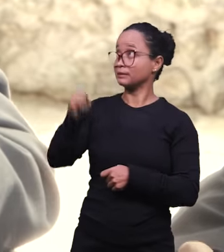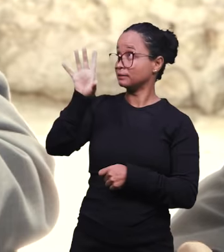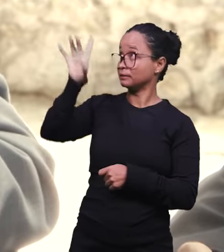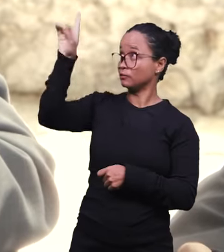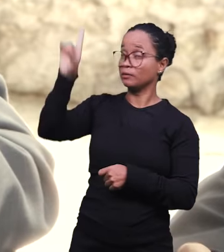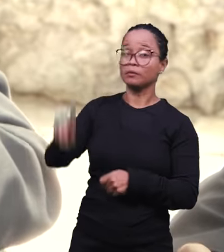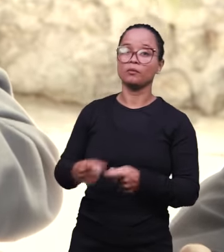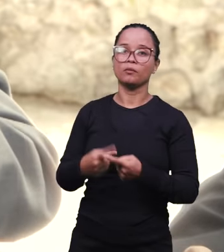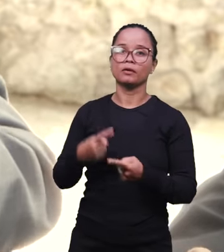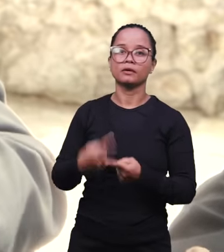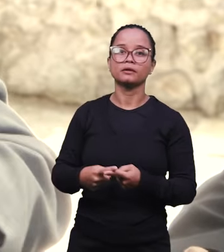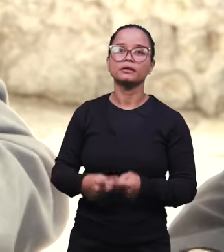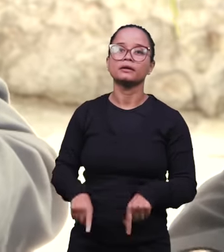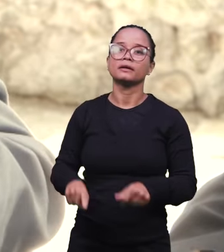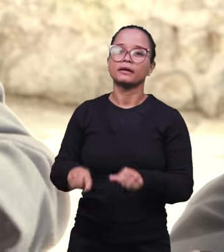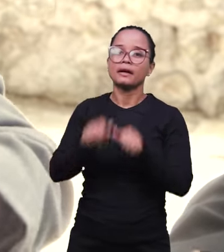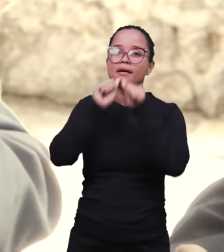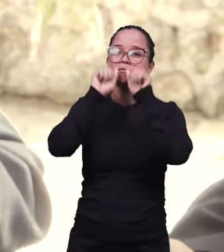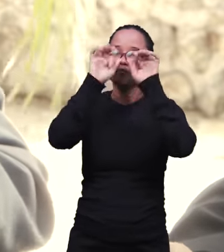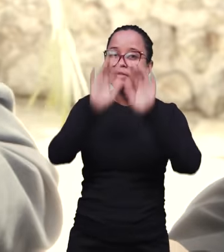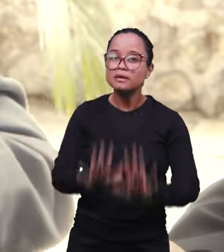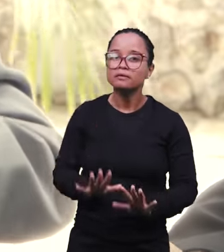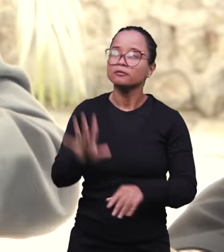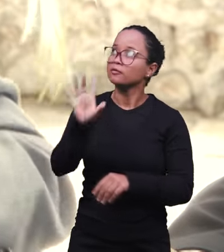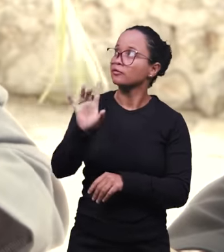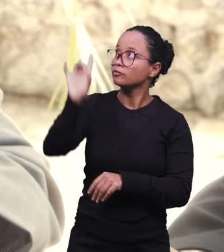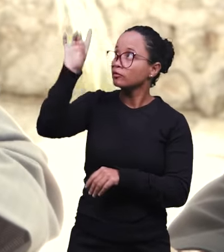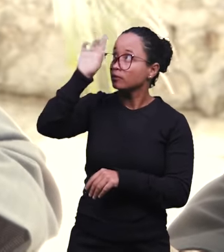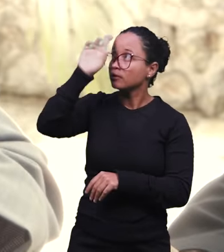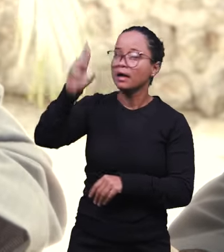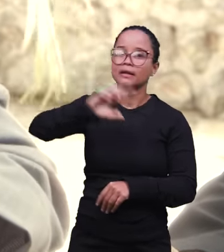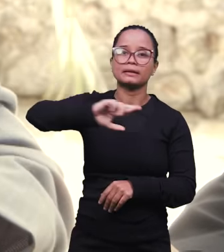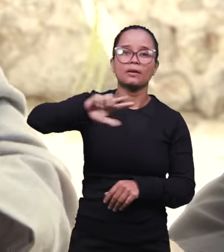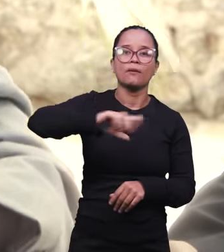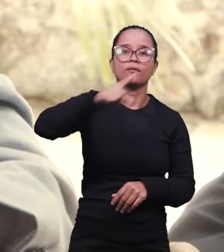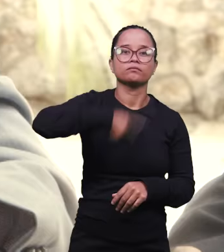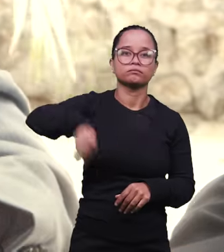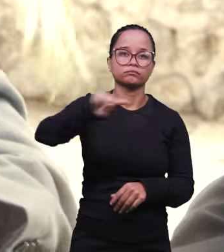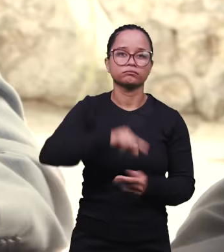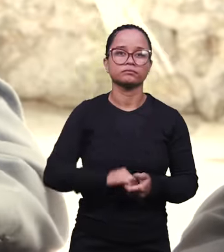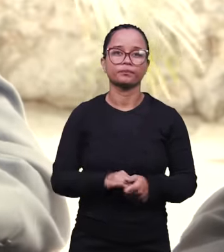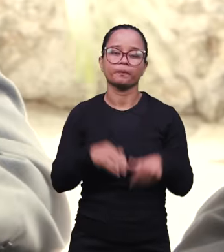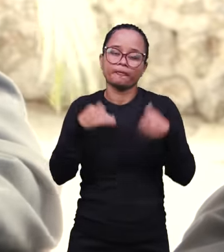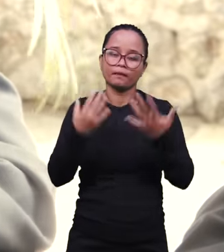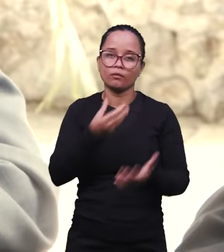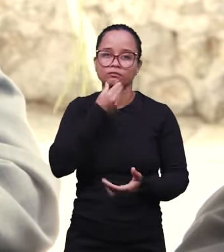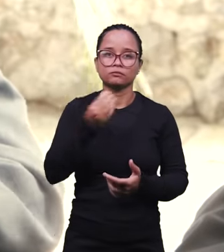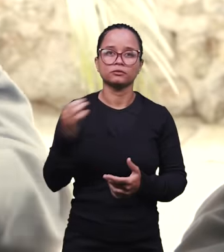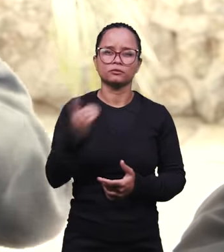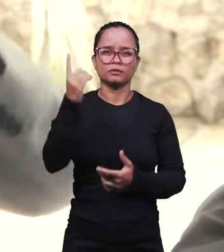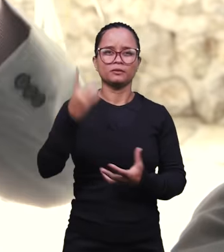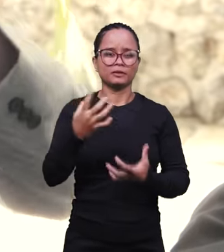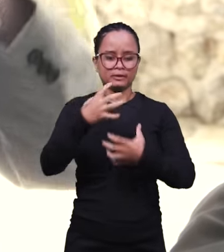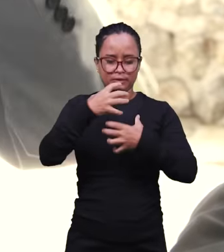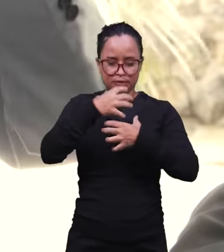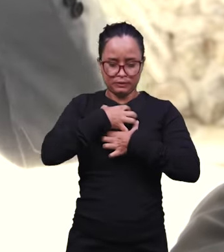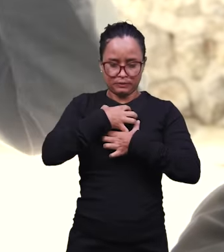a bênção, quem enriquece é o Senhor, não somos nós. Então Davi